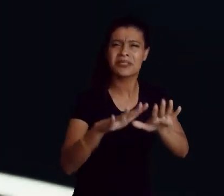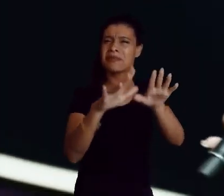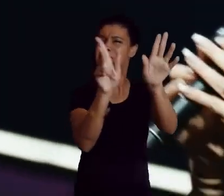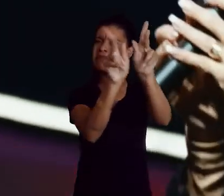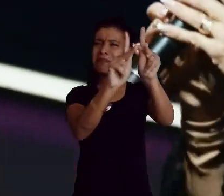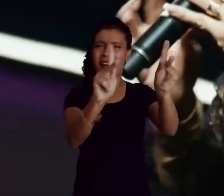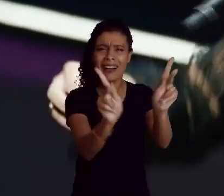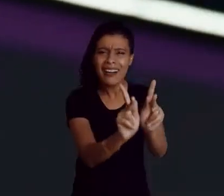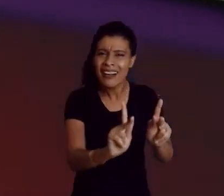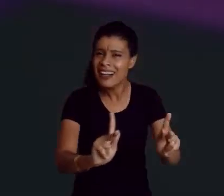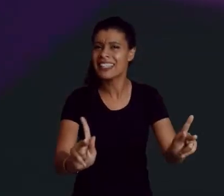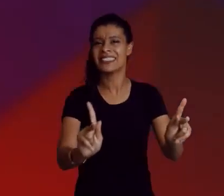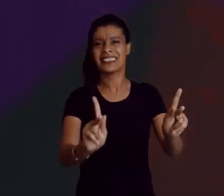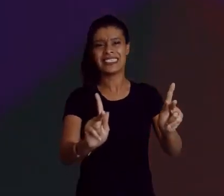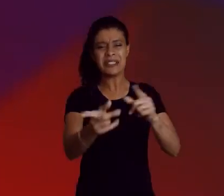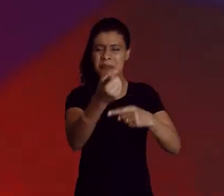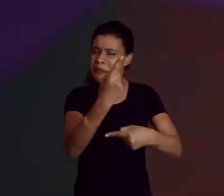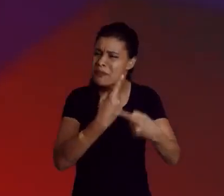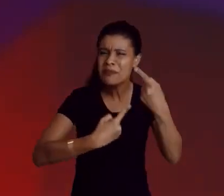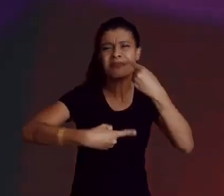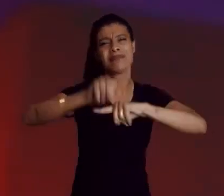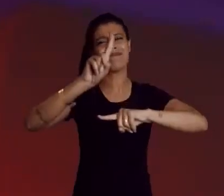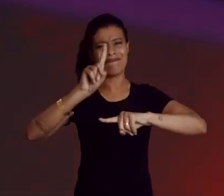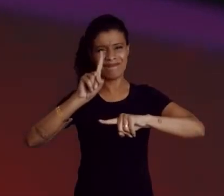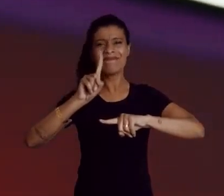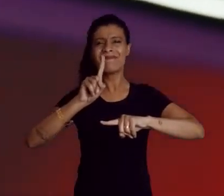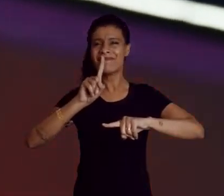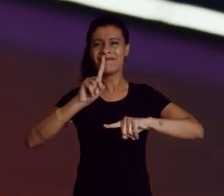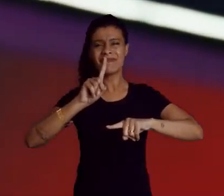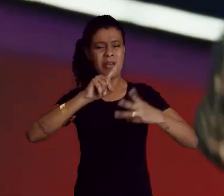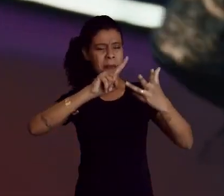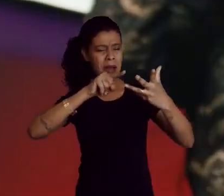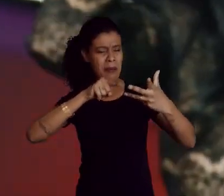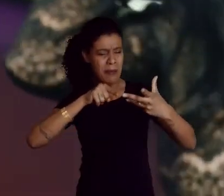paz, família onde há prosperidade em tudo.